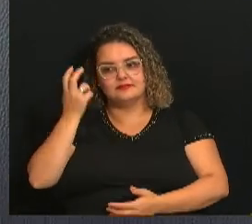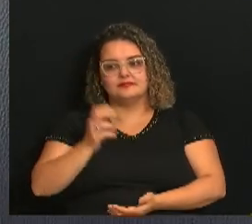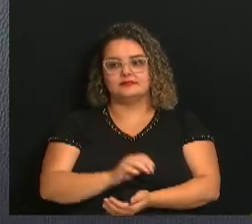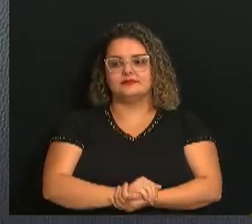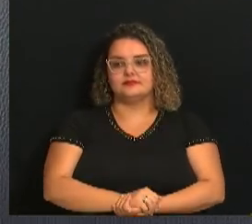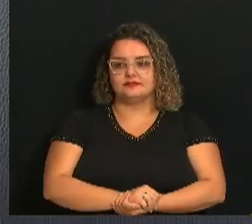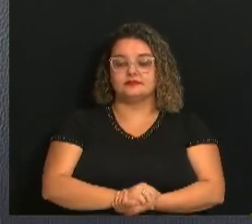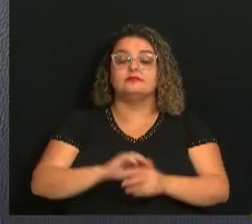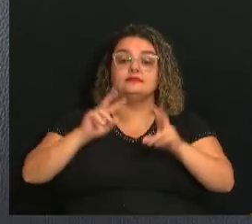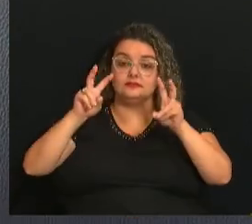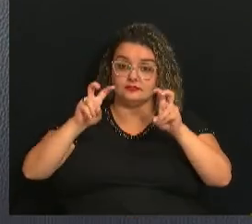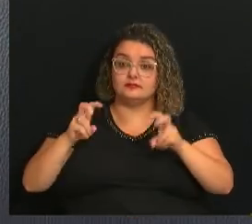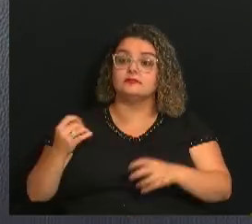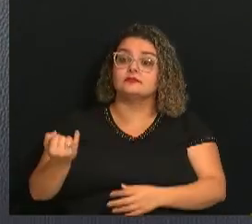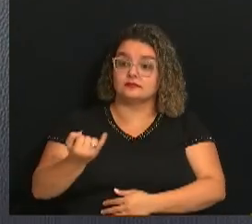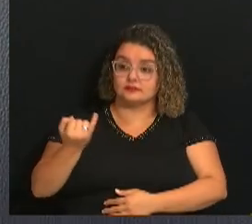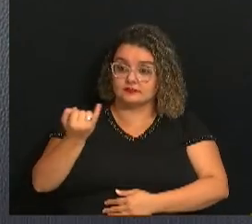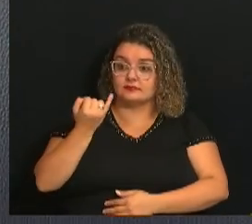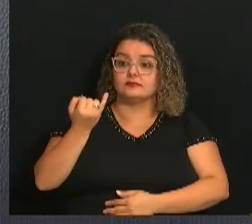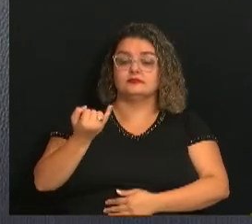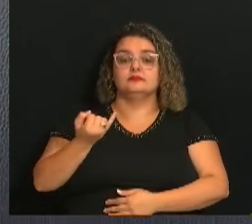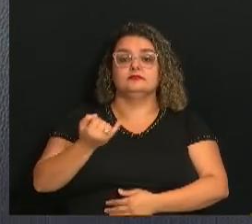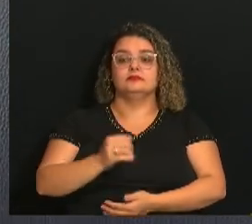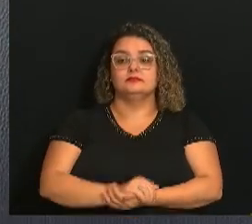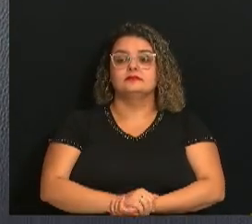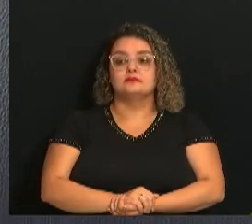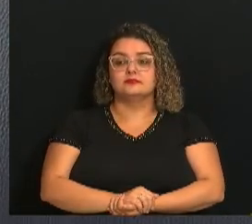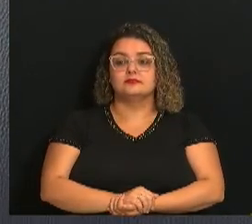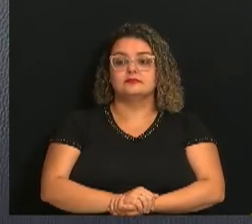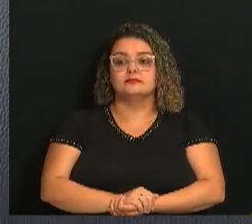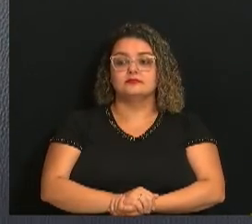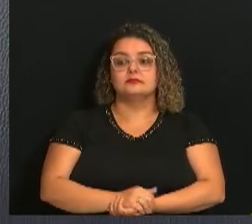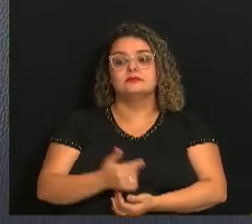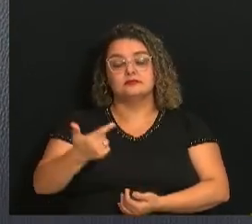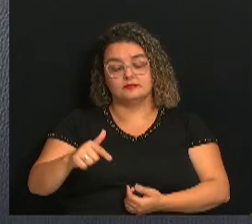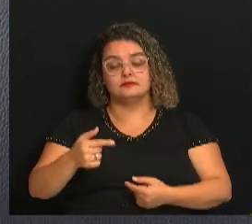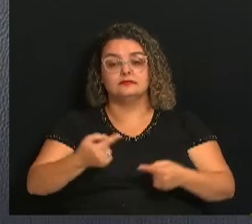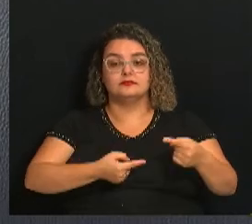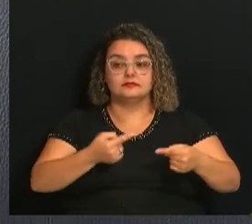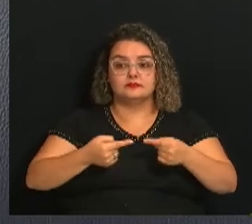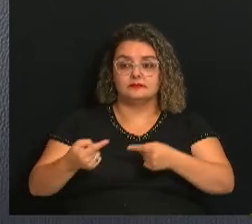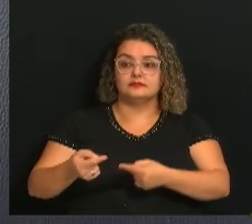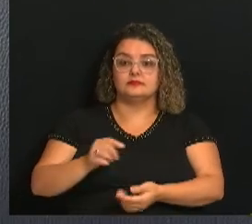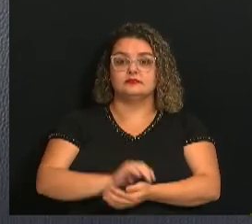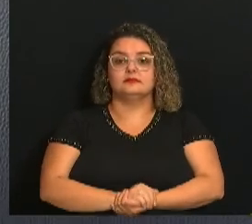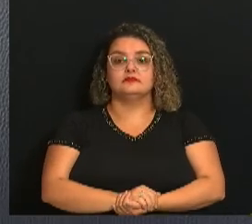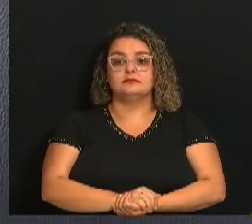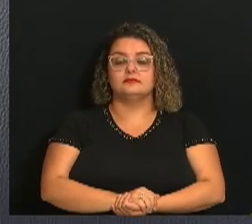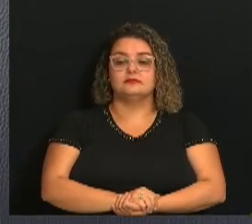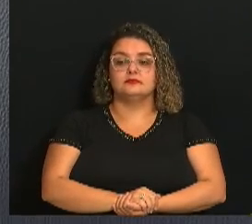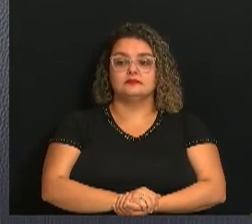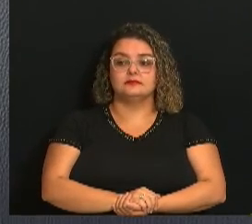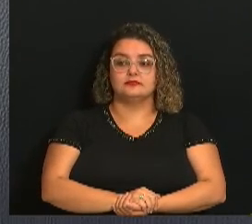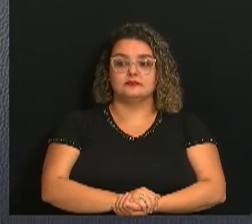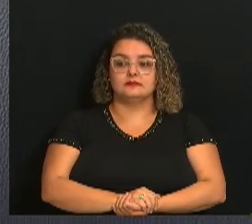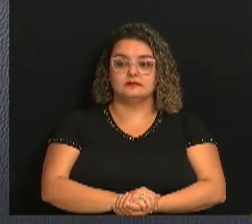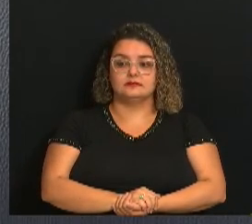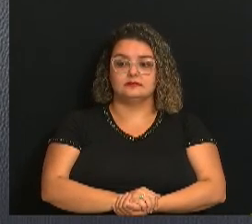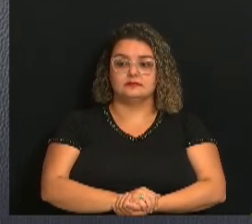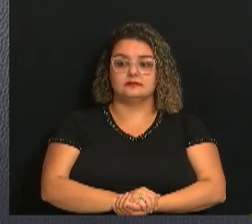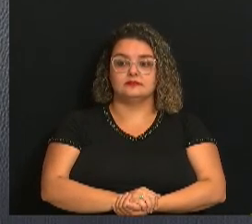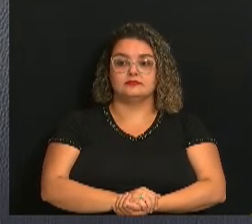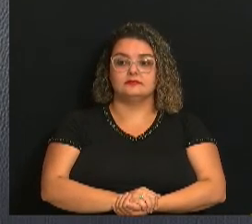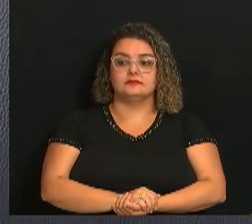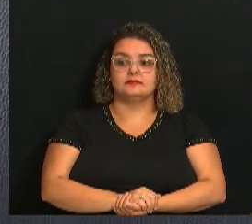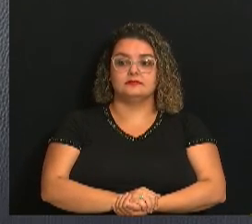tema importante, né, que vai falar, nós vamos seguir nesse debate aí que você já deu uma pincelada,